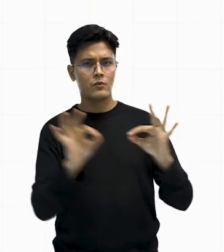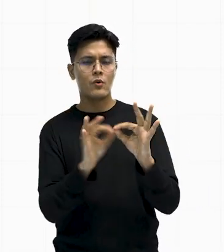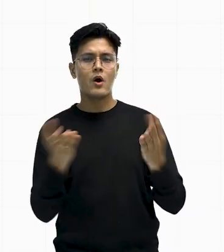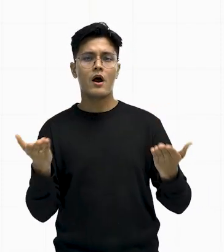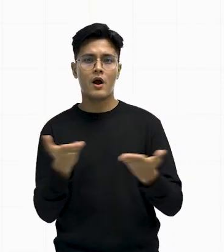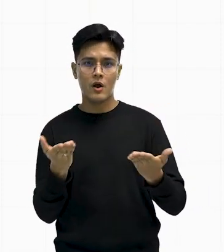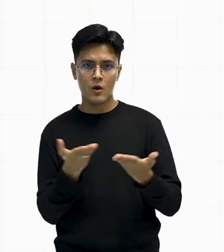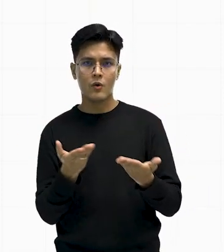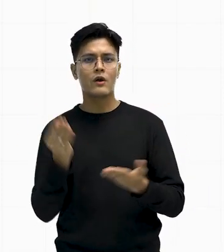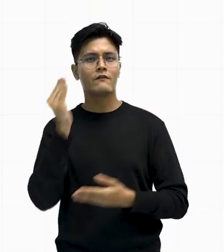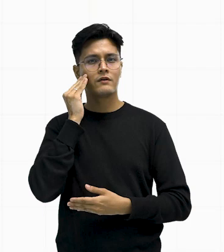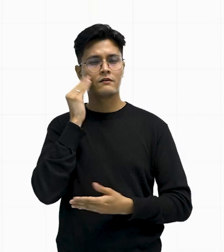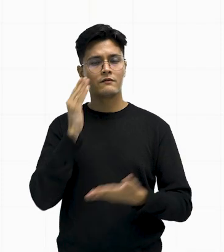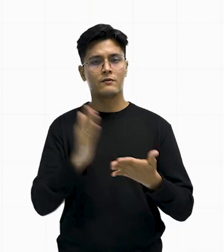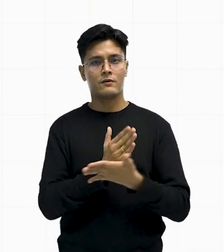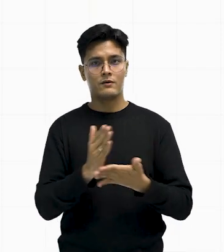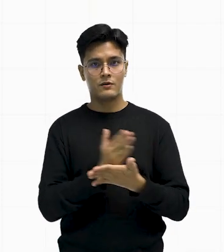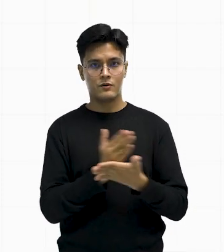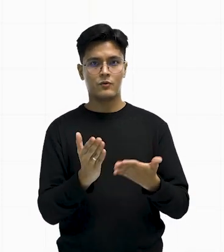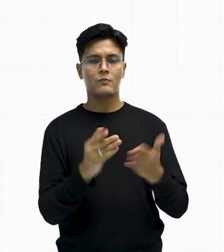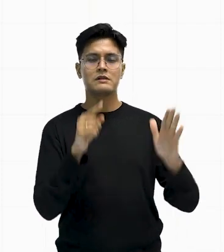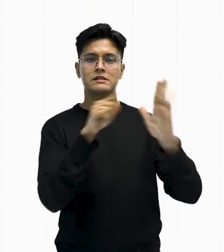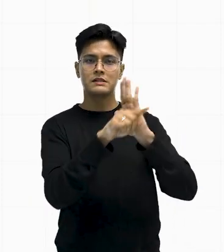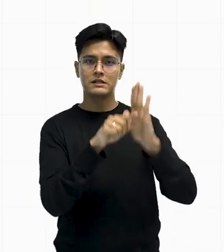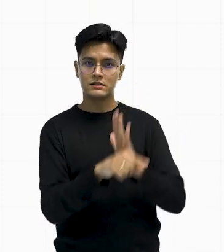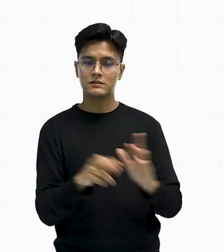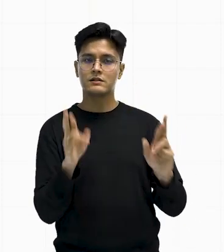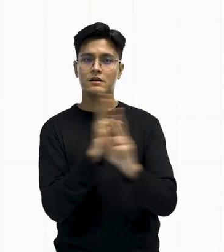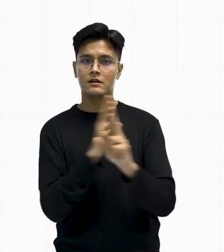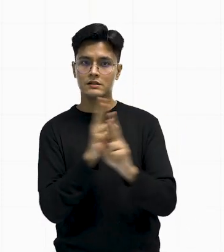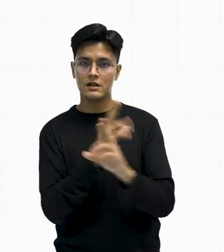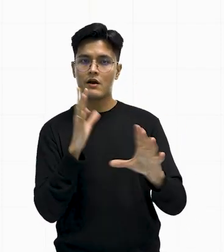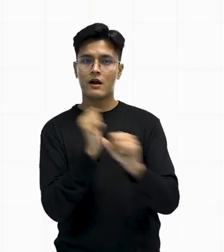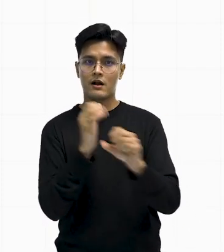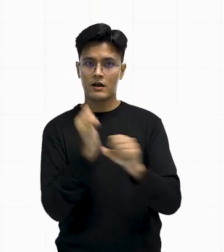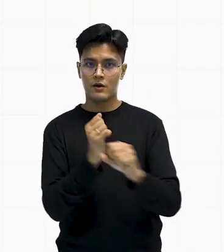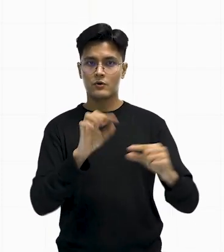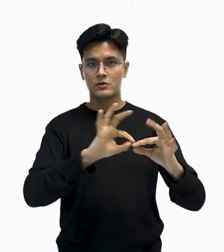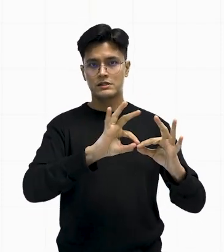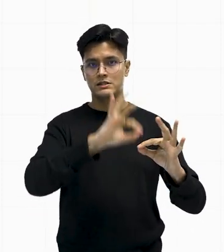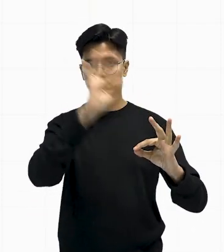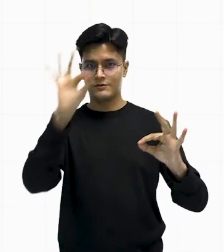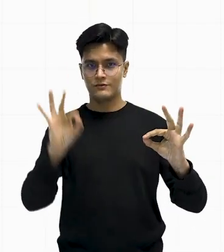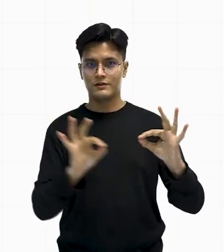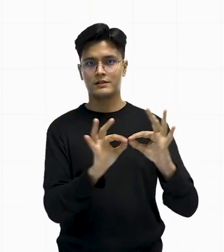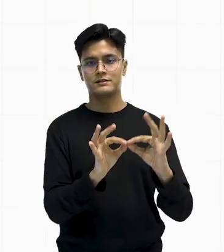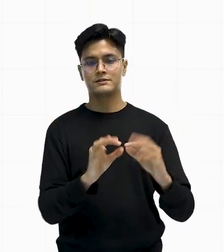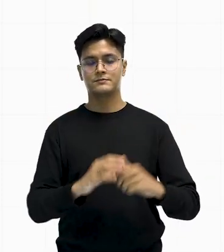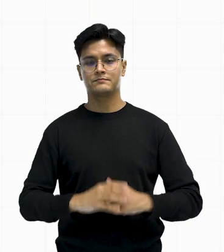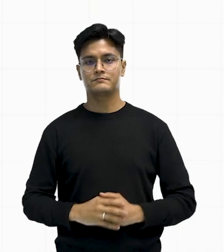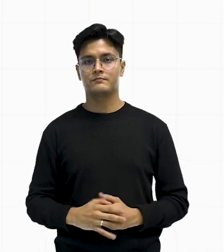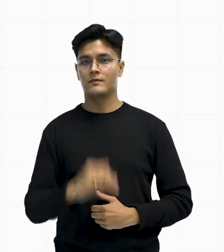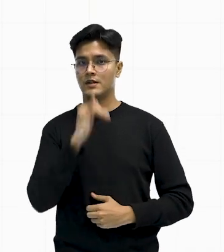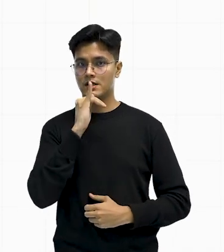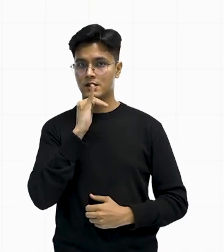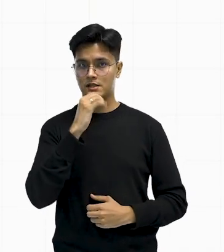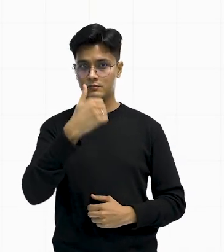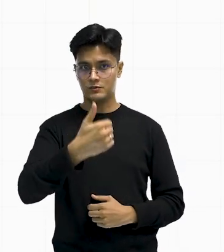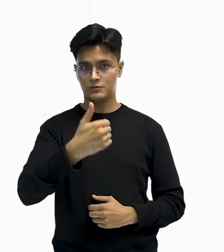algumas questões envolvendo o cálculo do comprimento da circunferência. Temos aqui no exemplo